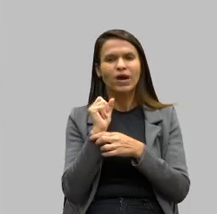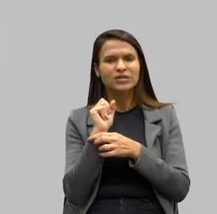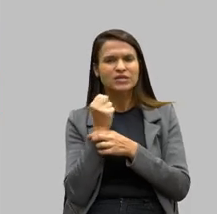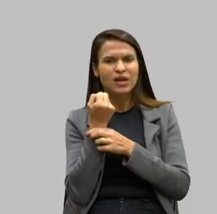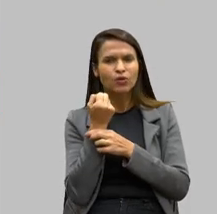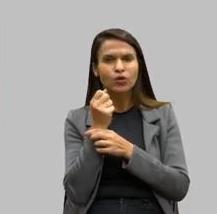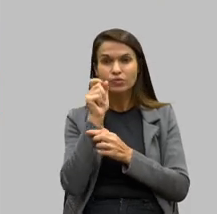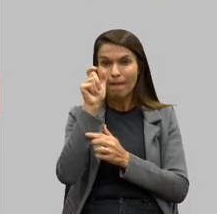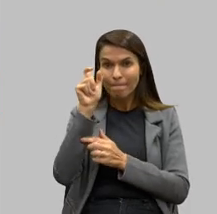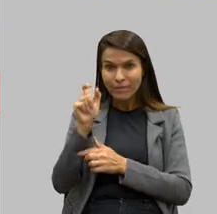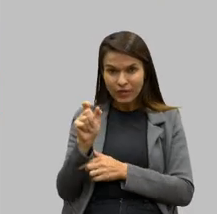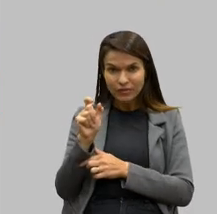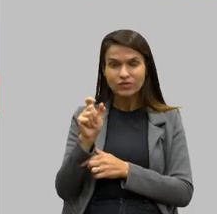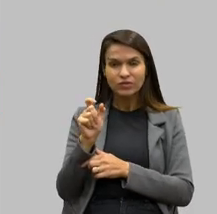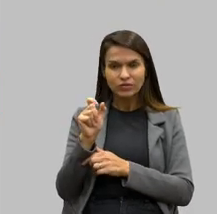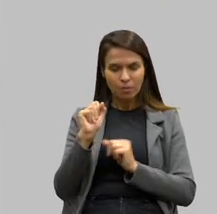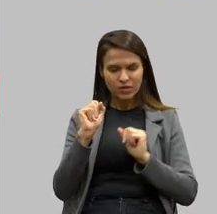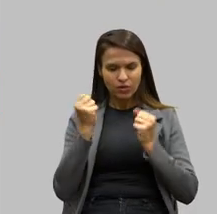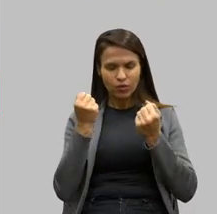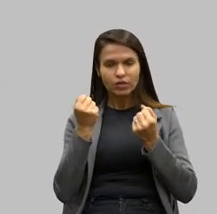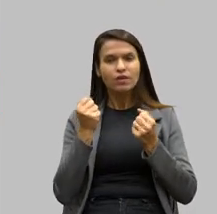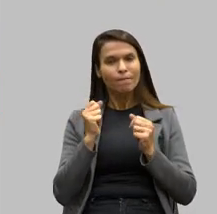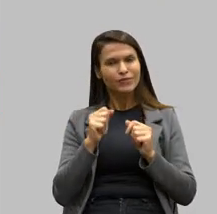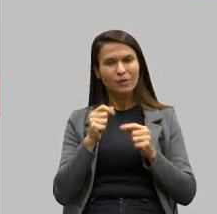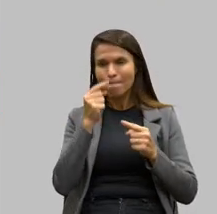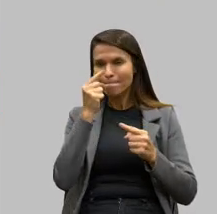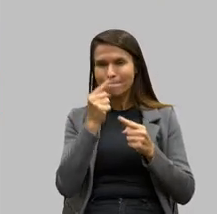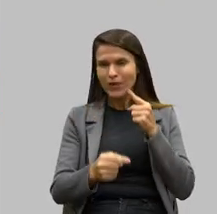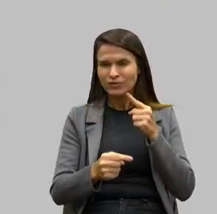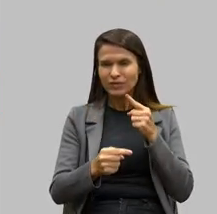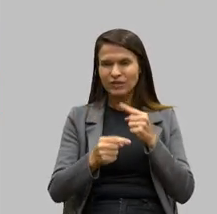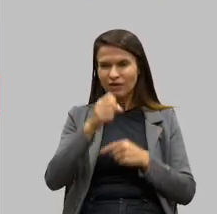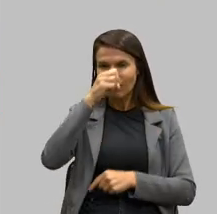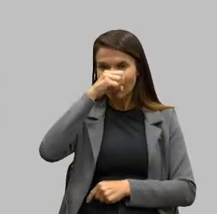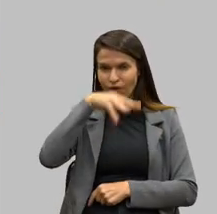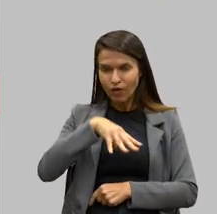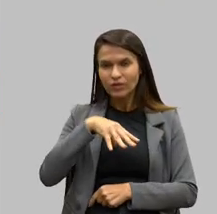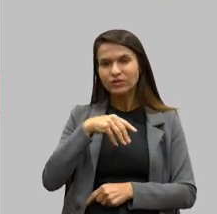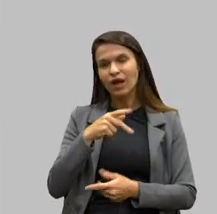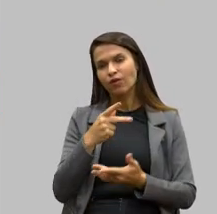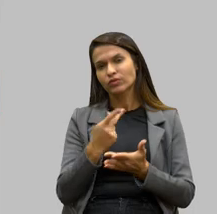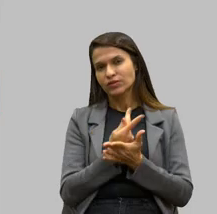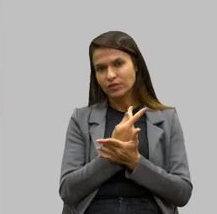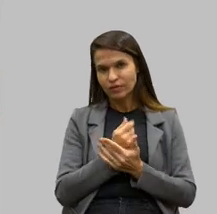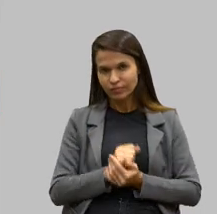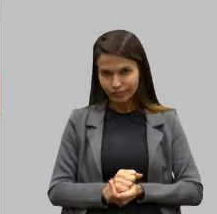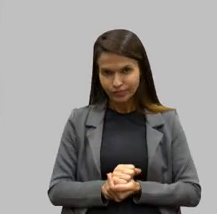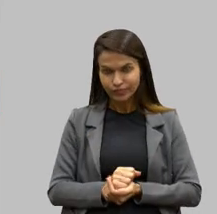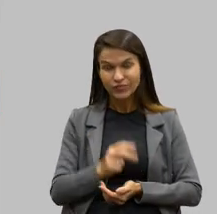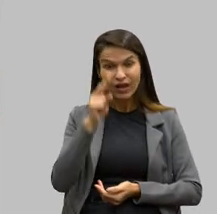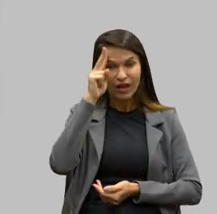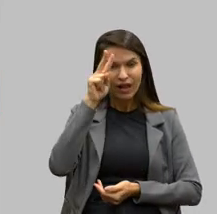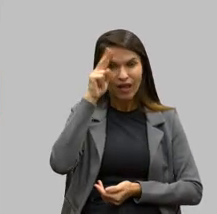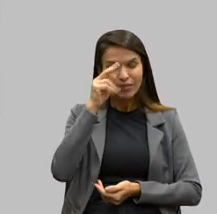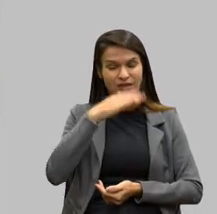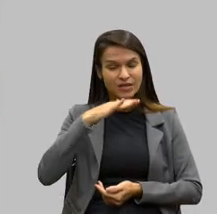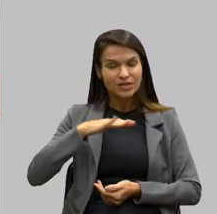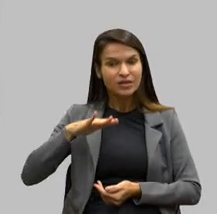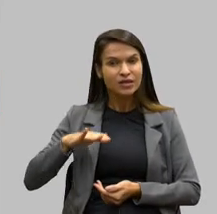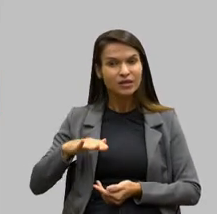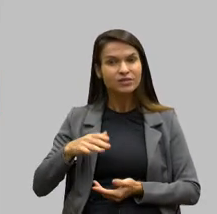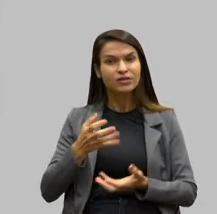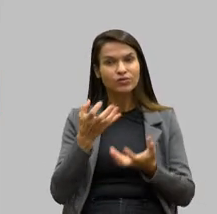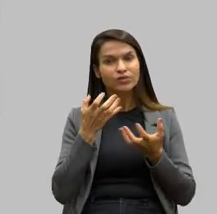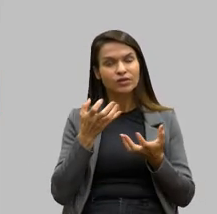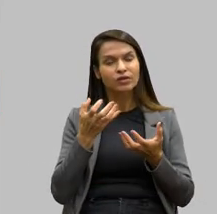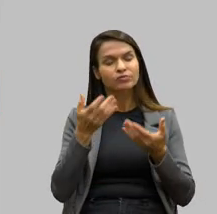pessoa, e pudesse ter impedido essa brutalidade que ocorreu. Então, em memória a essas crianças, eu gostaria de